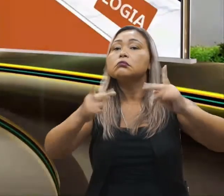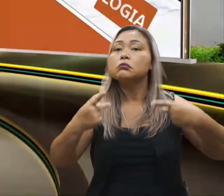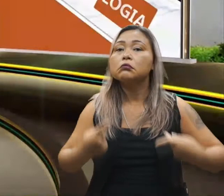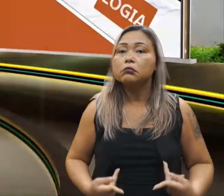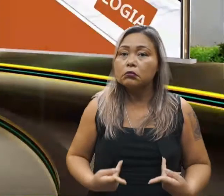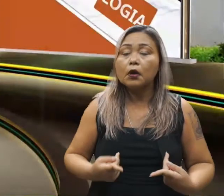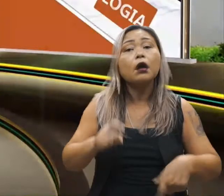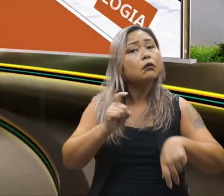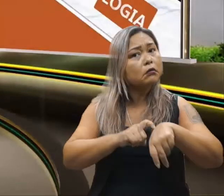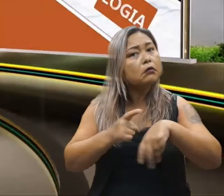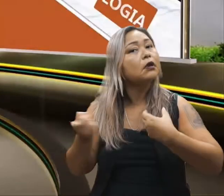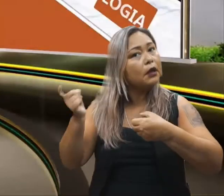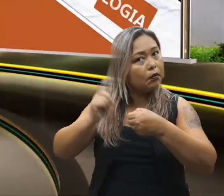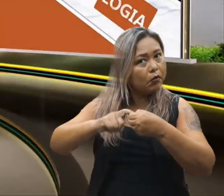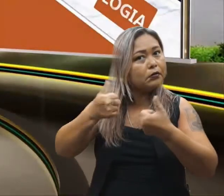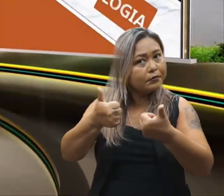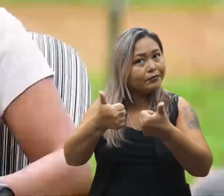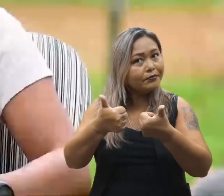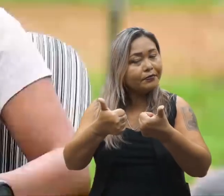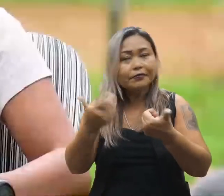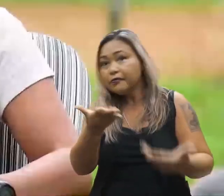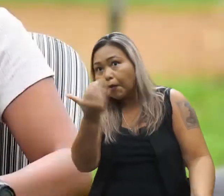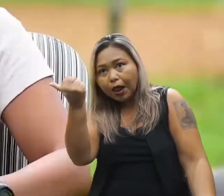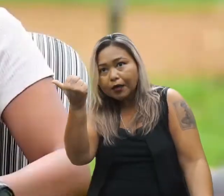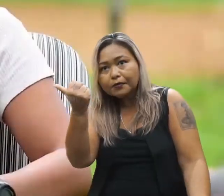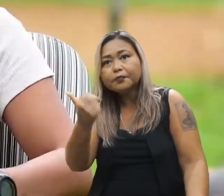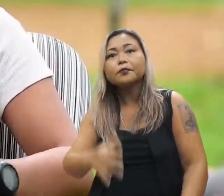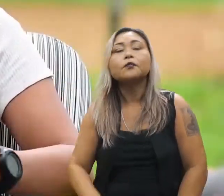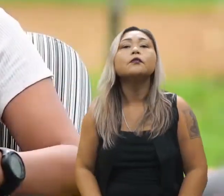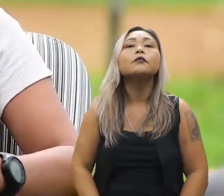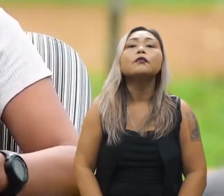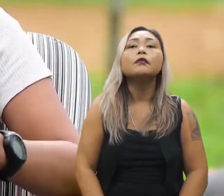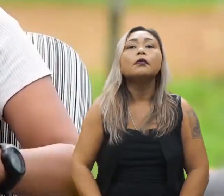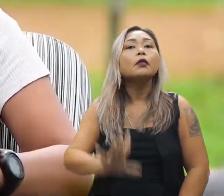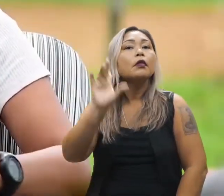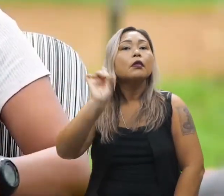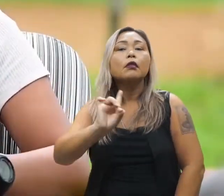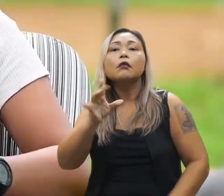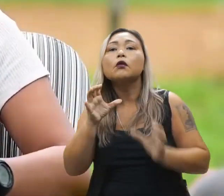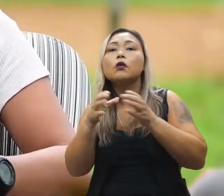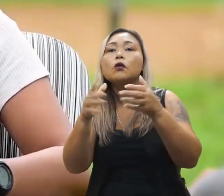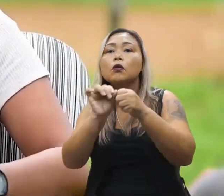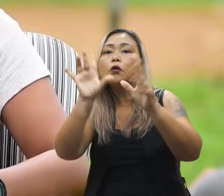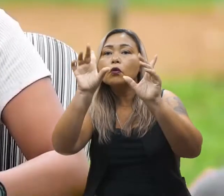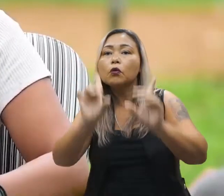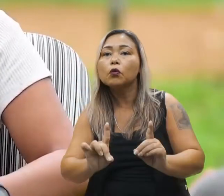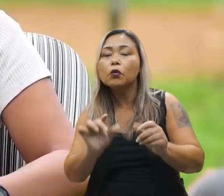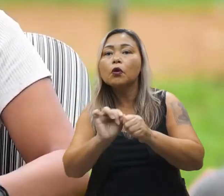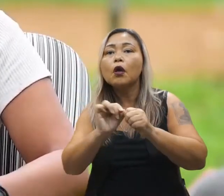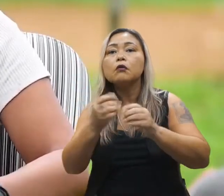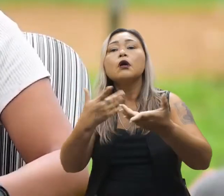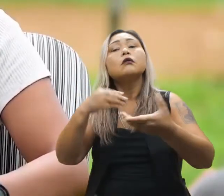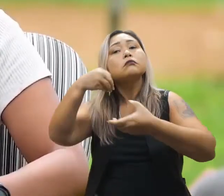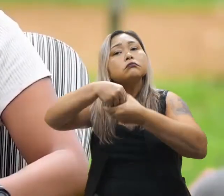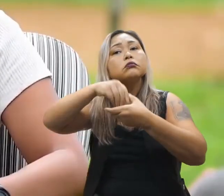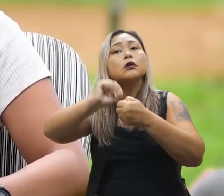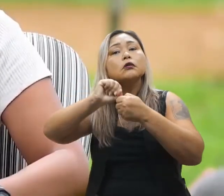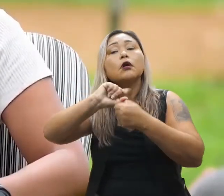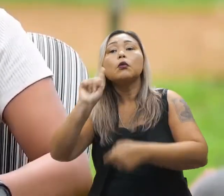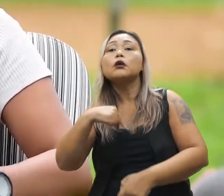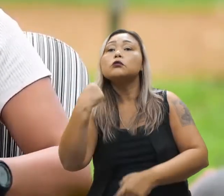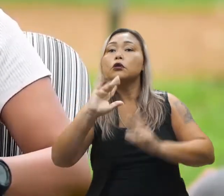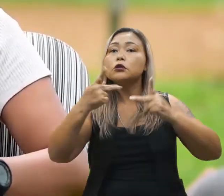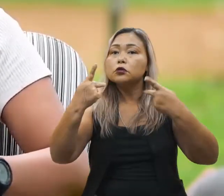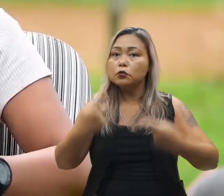daqui a pouquinho a gente volta, tá bom? Vamos lá? Os direitos humanos são um conjunto de direitos indispensáveis para nós seres